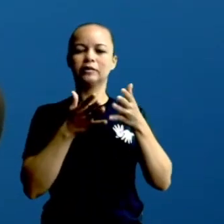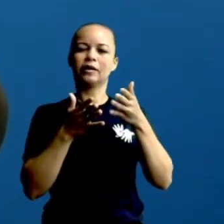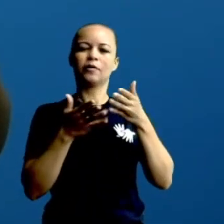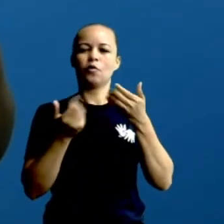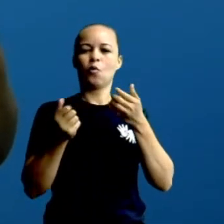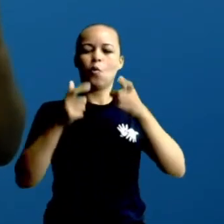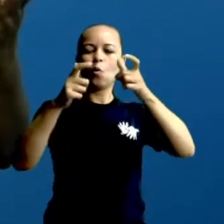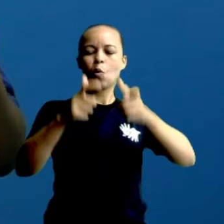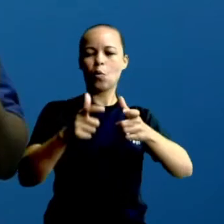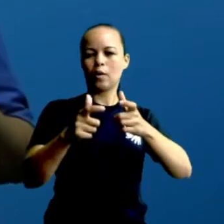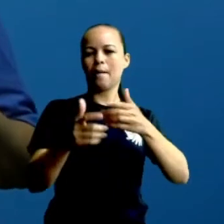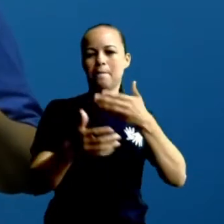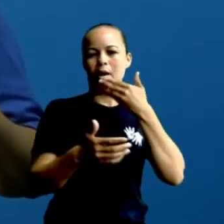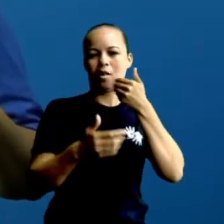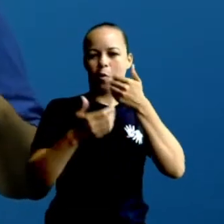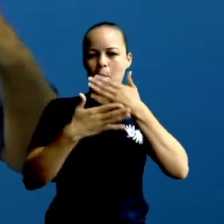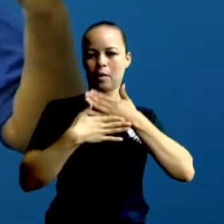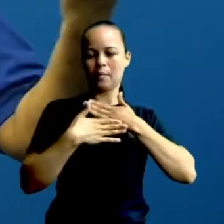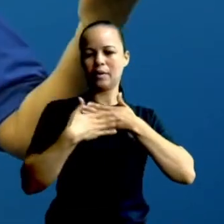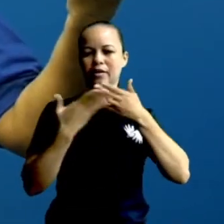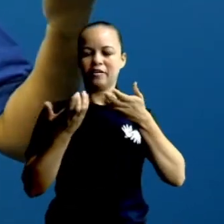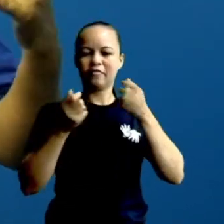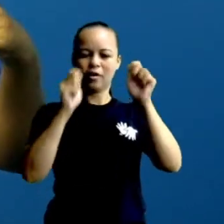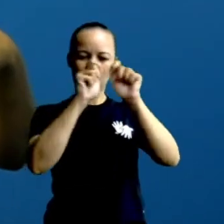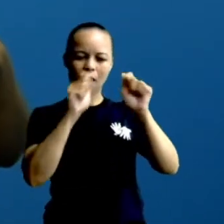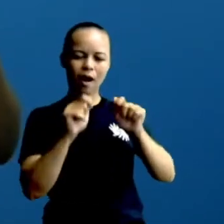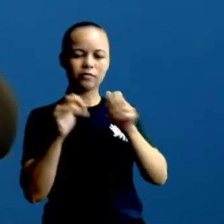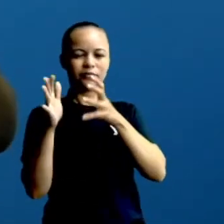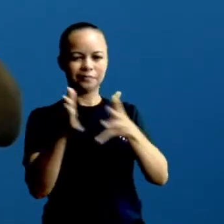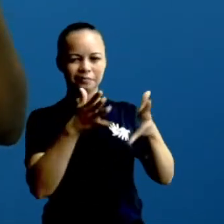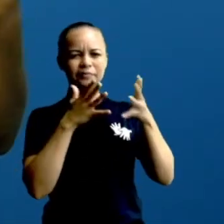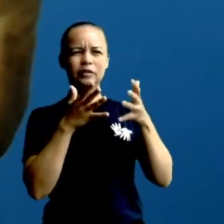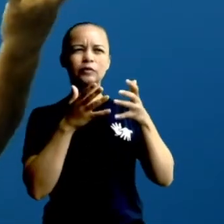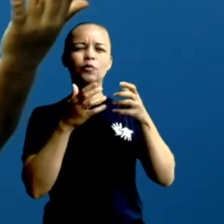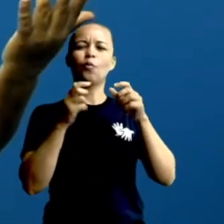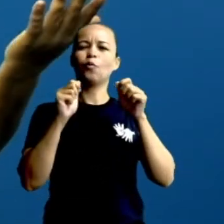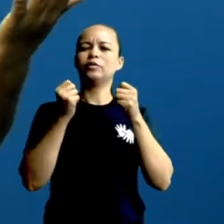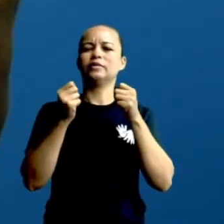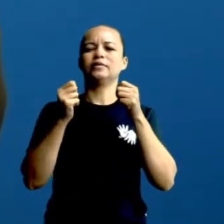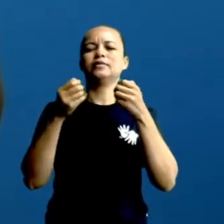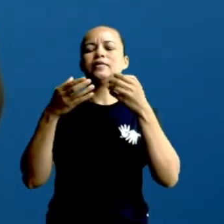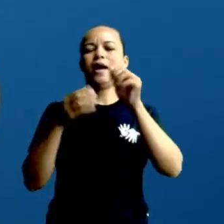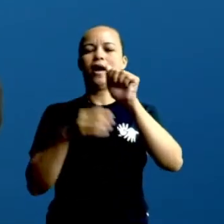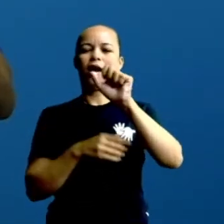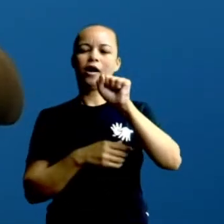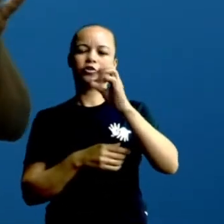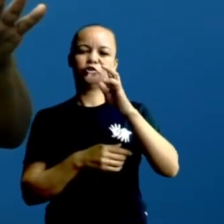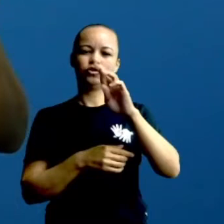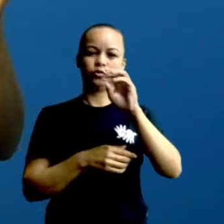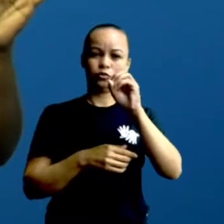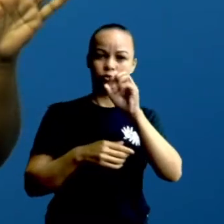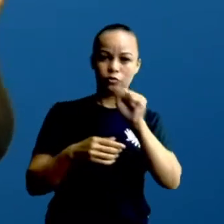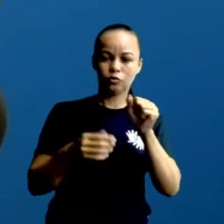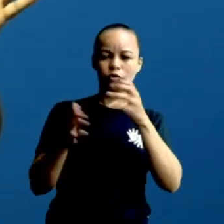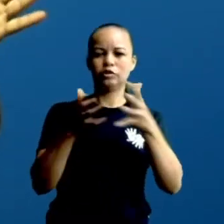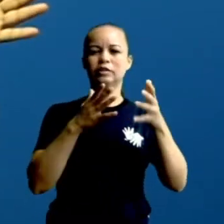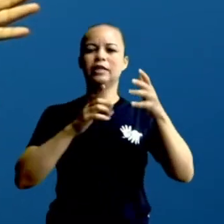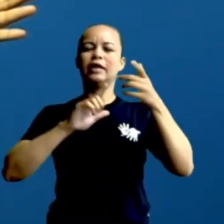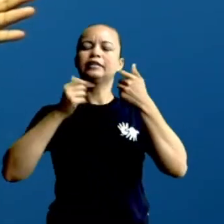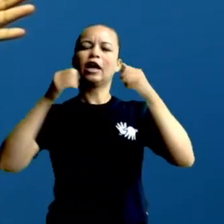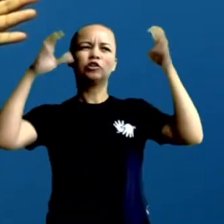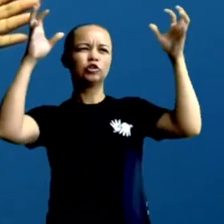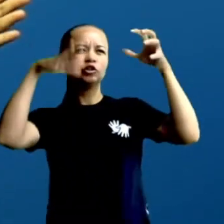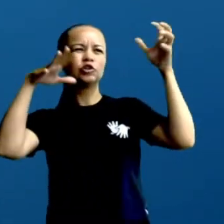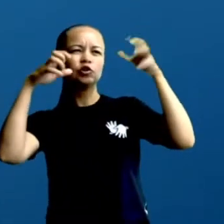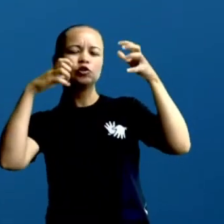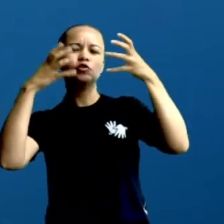melhor, que ver a arte na natureza. Nos astros, né? Na chuva que cai, no mar nem se fala, sou